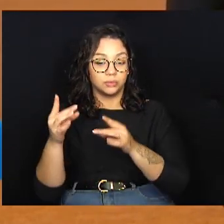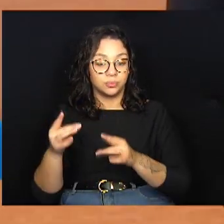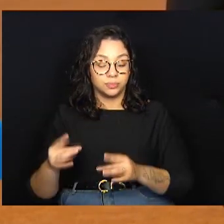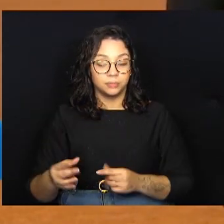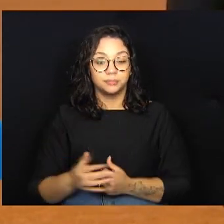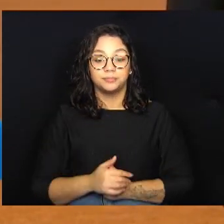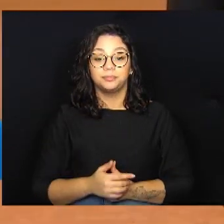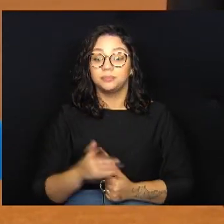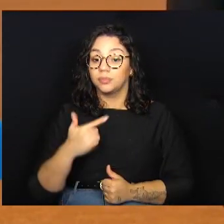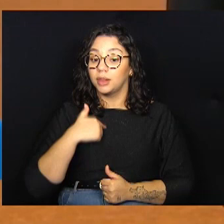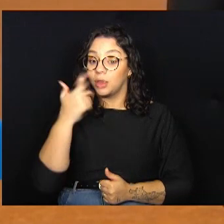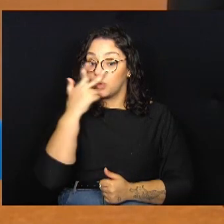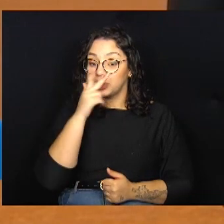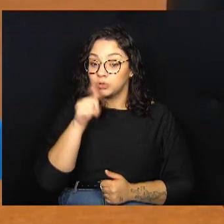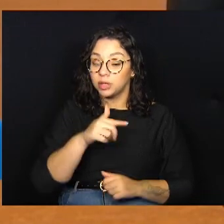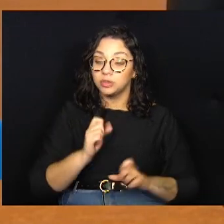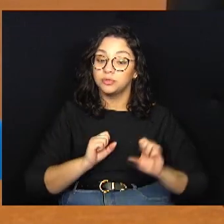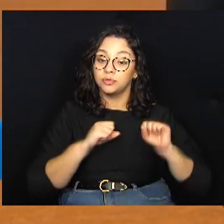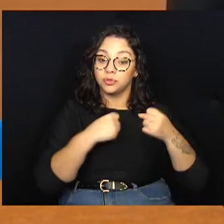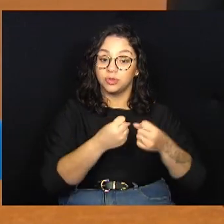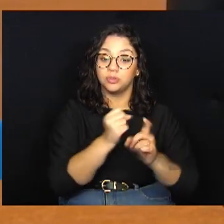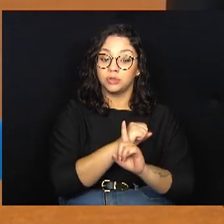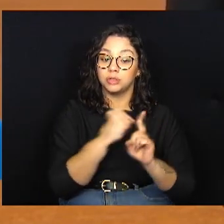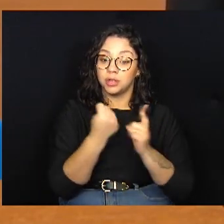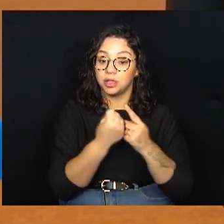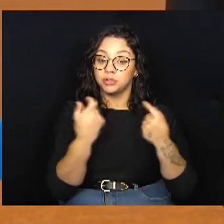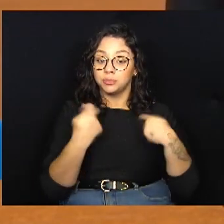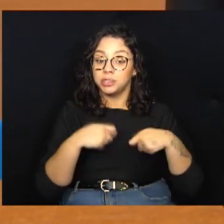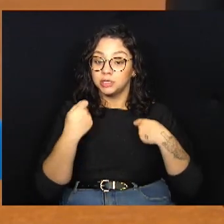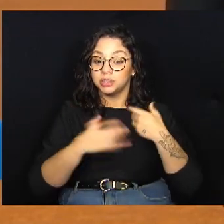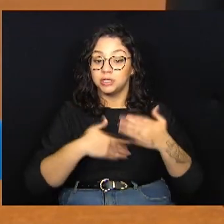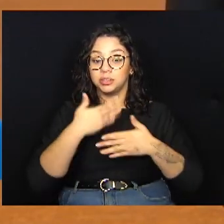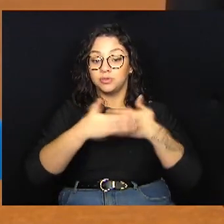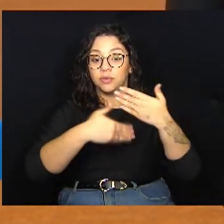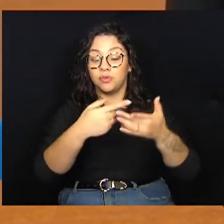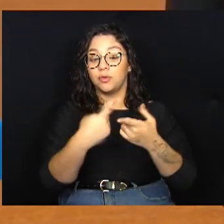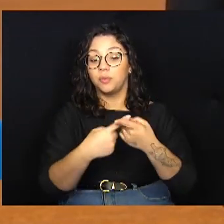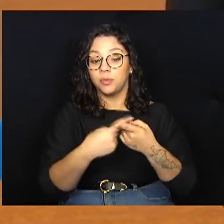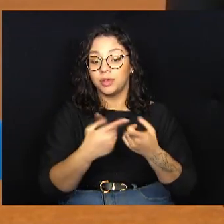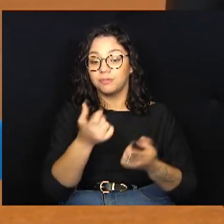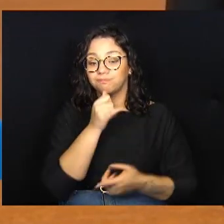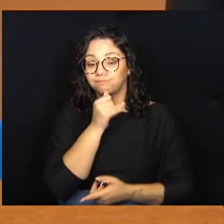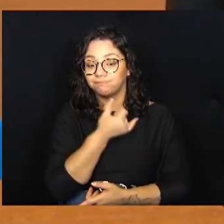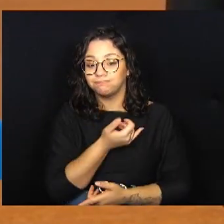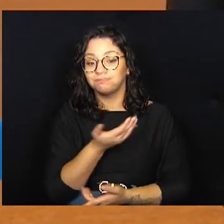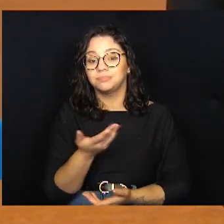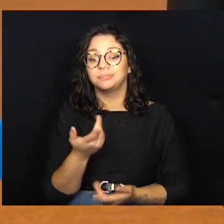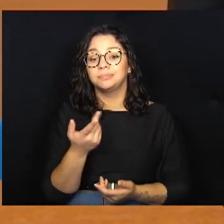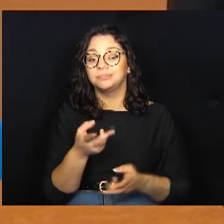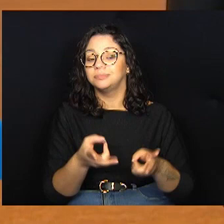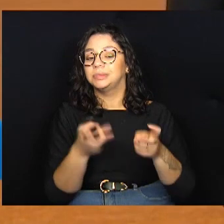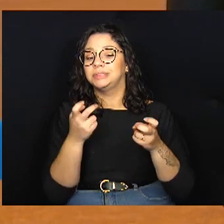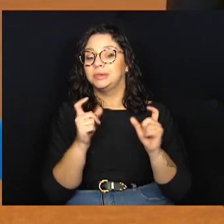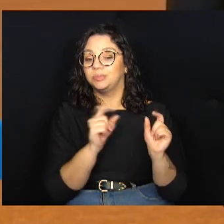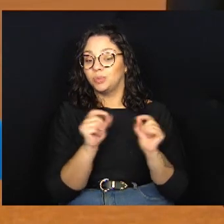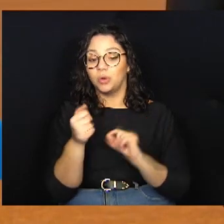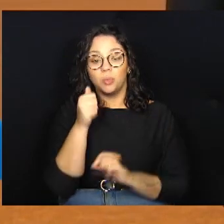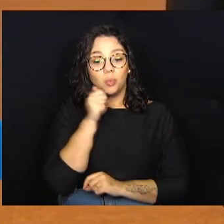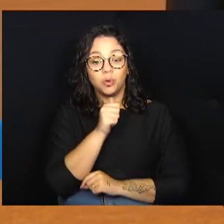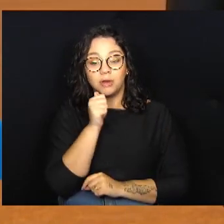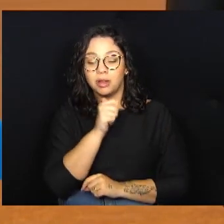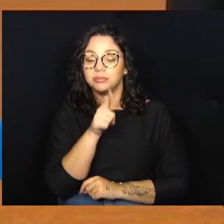Eu acho que esse é um esforço que a sociedade tem que desenvolver, porque a gente, infelizmente, ainda percebe as mulheres